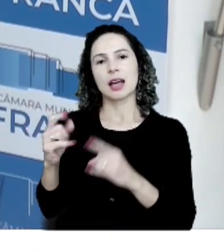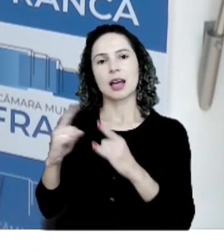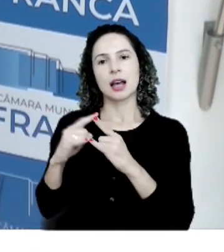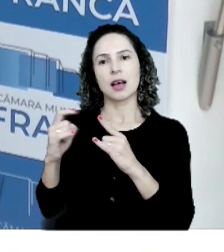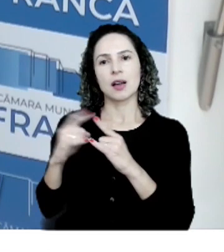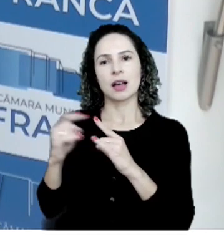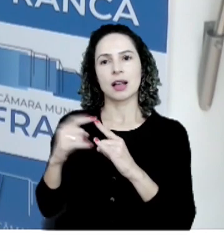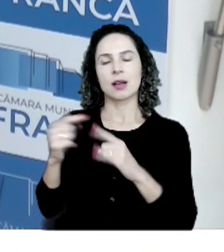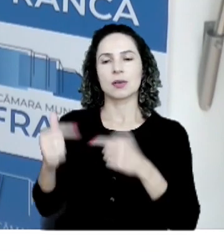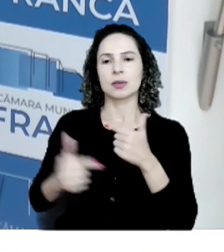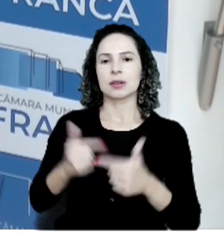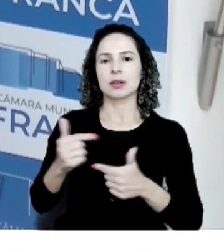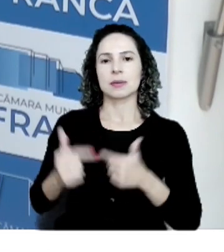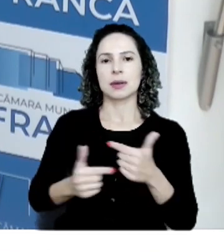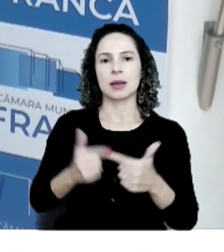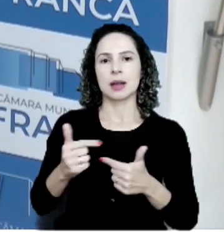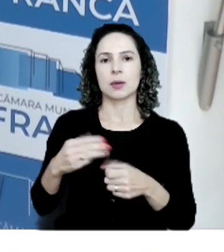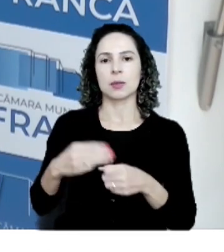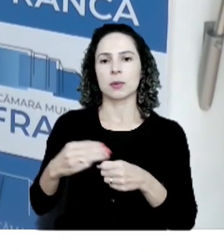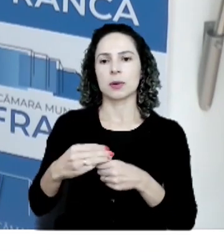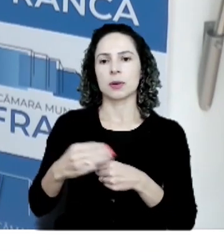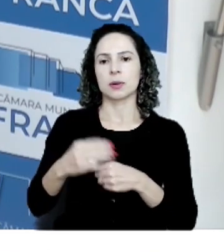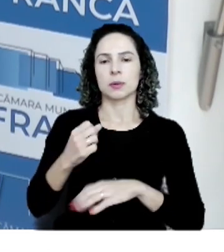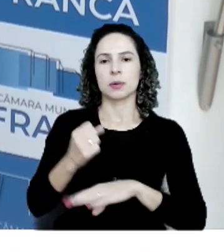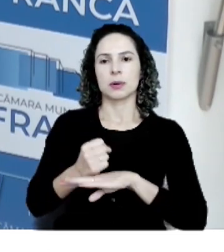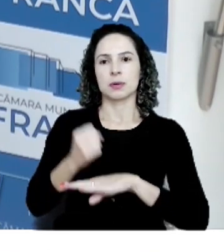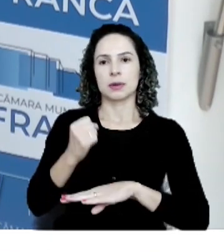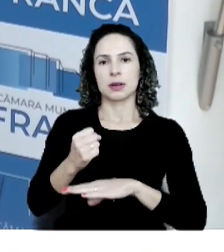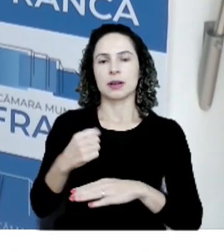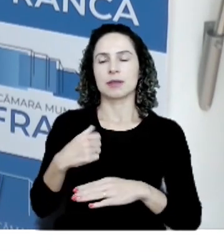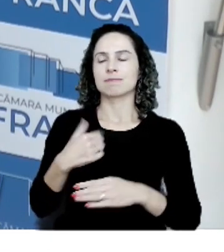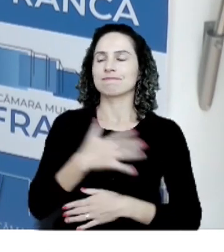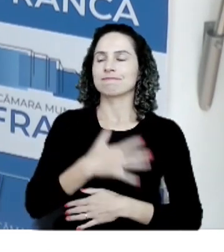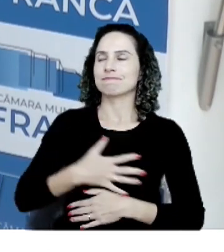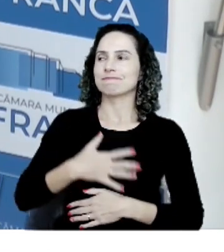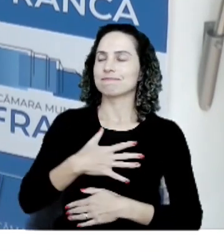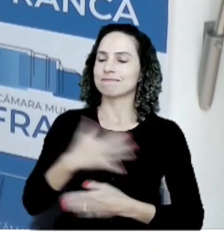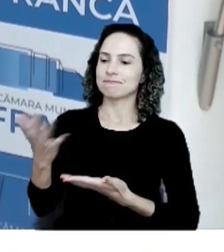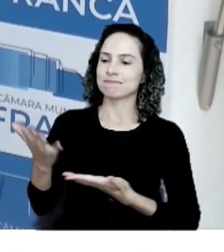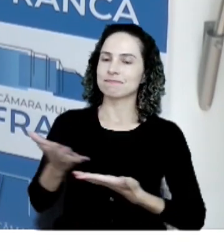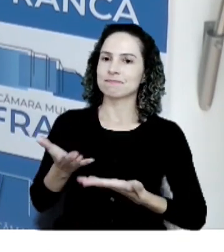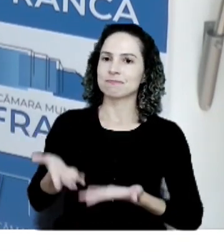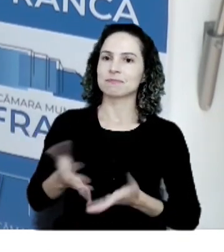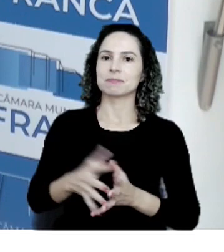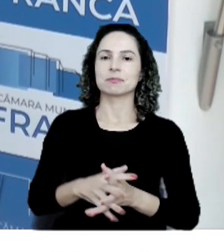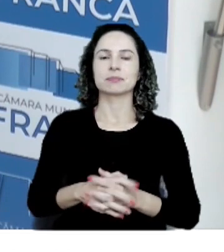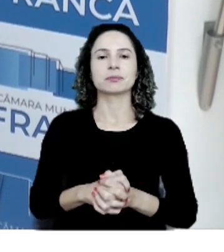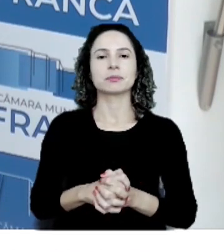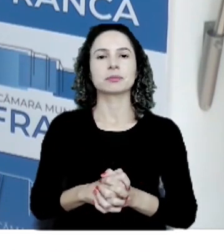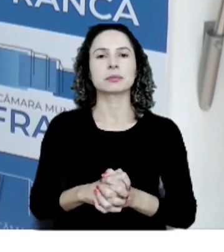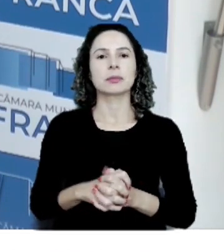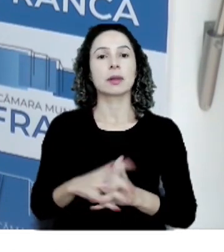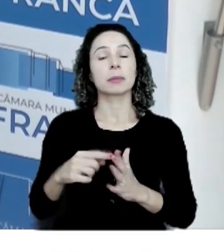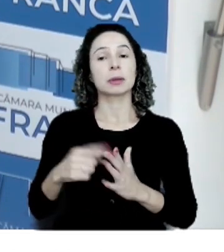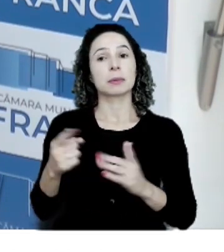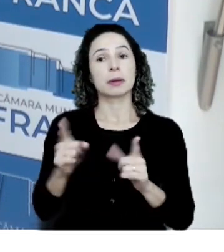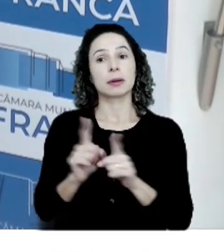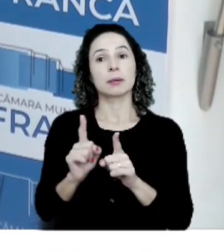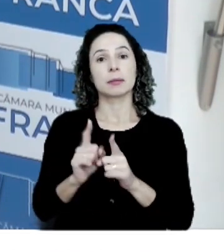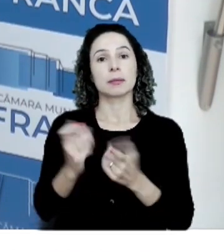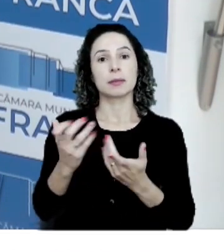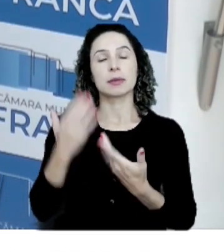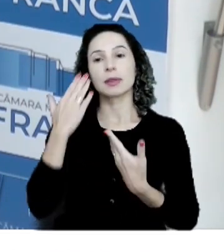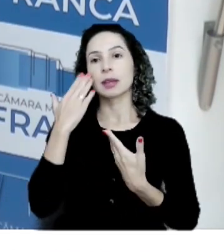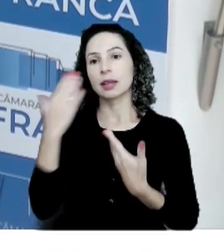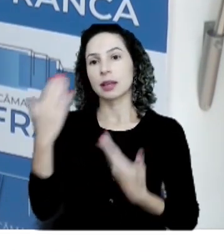Servidores Municipais da Cidade de Franca. Uma honra recebê-los aqui. Primeiro, quero